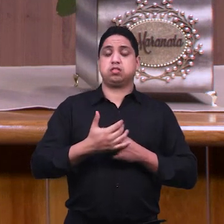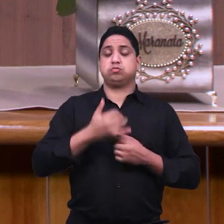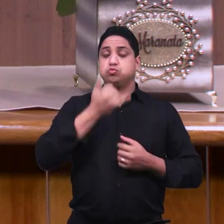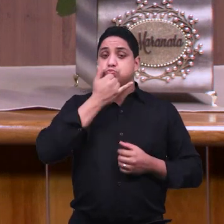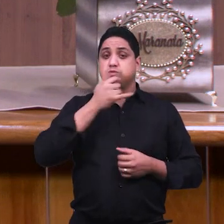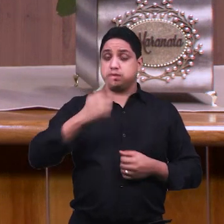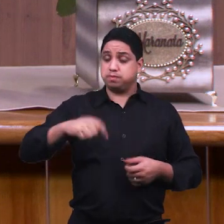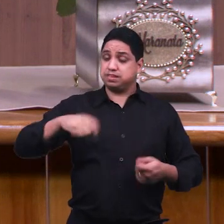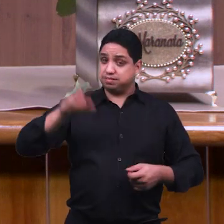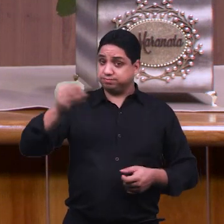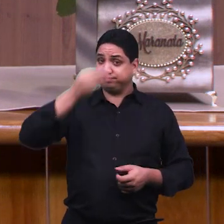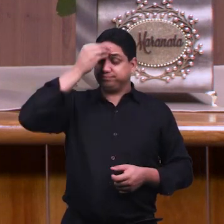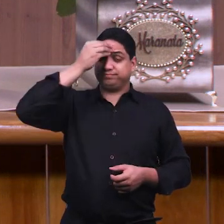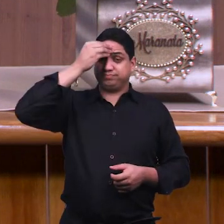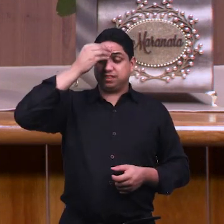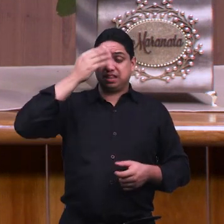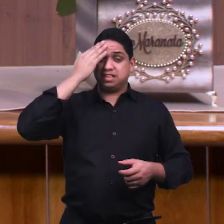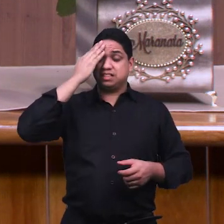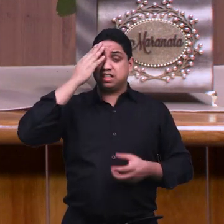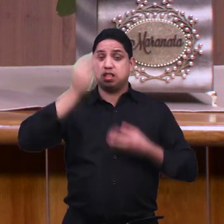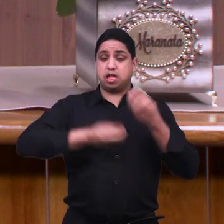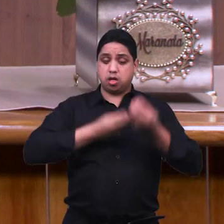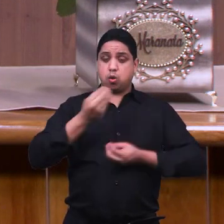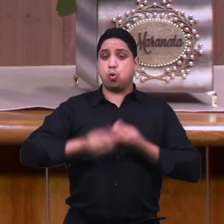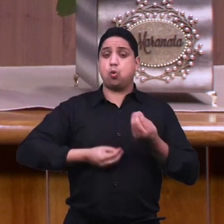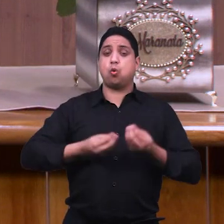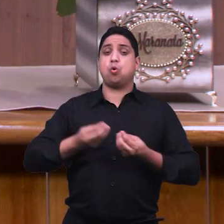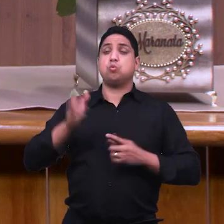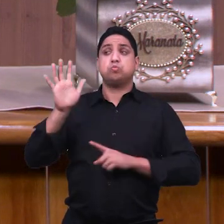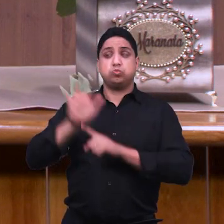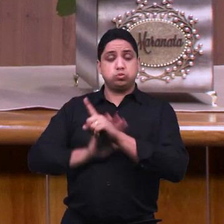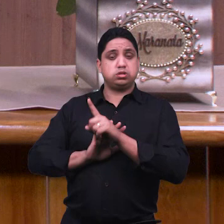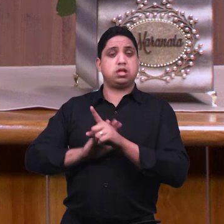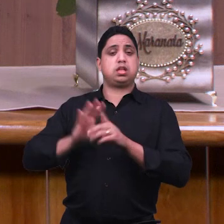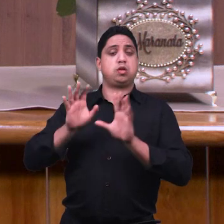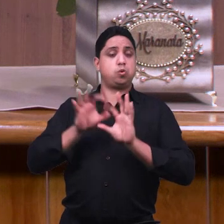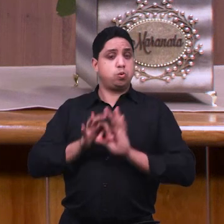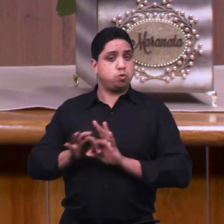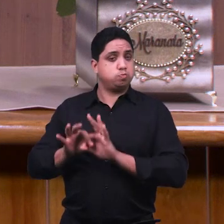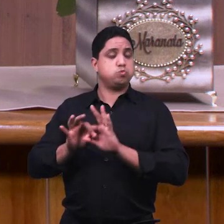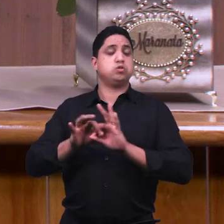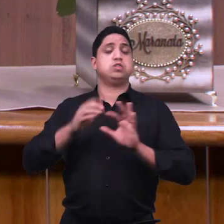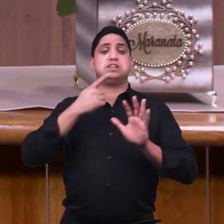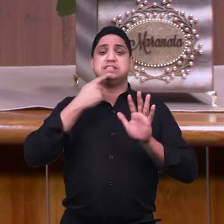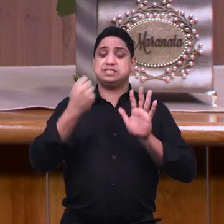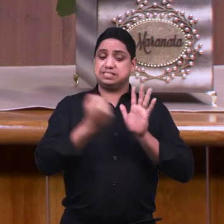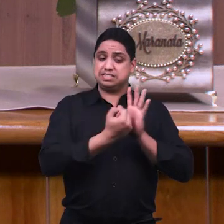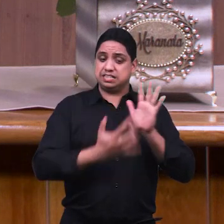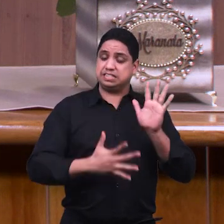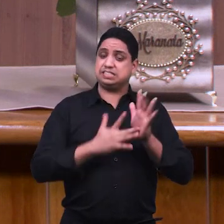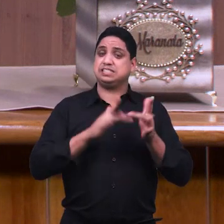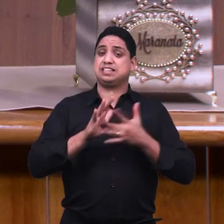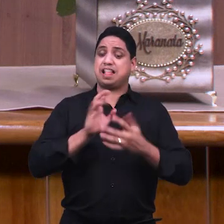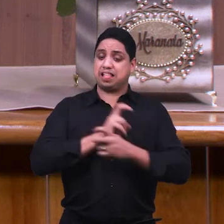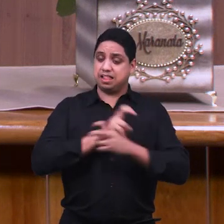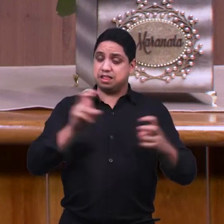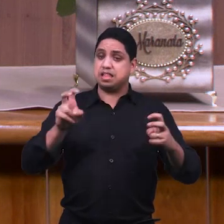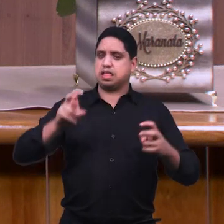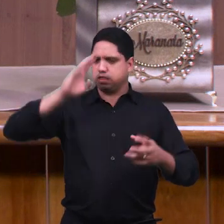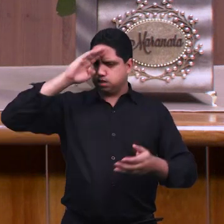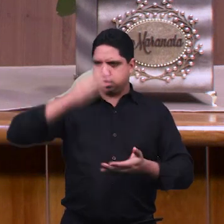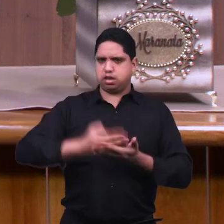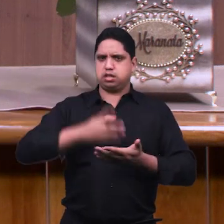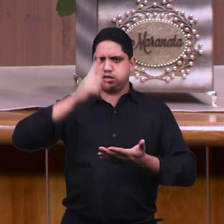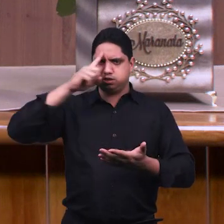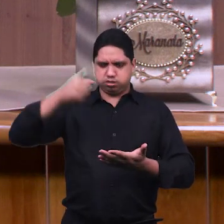os cuidados na consulta, como você vai fazer para consultar na comunhão, clamor pelo sangue de Jesus, crendo que Deus